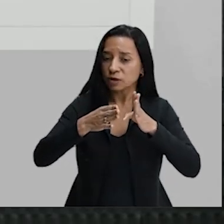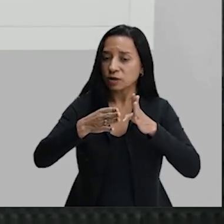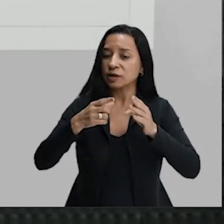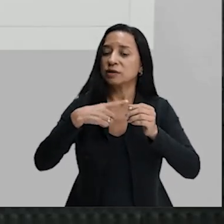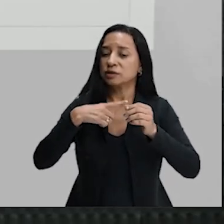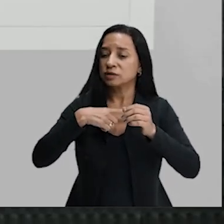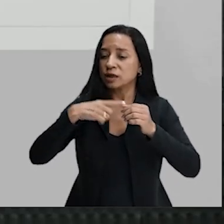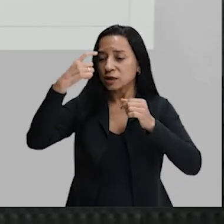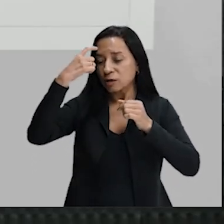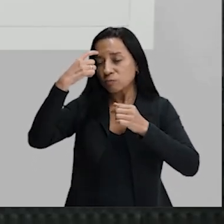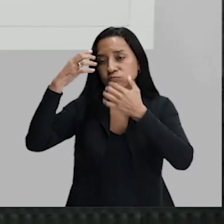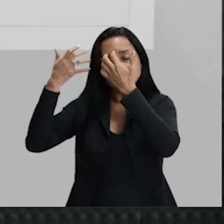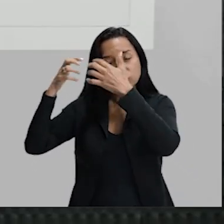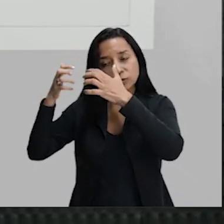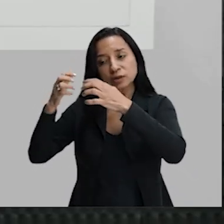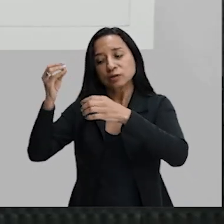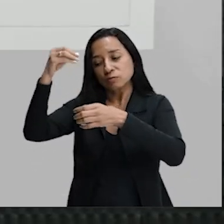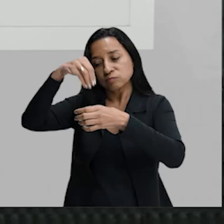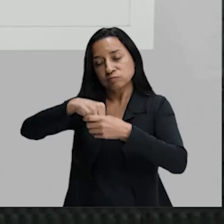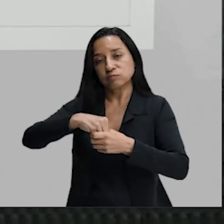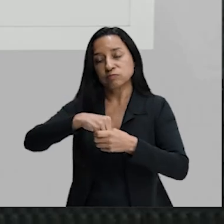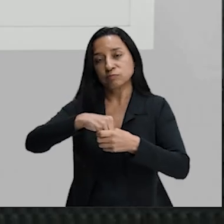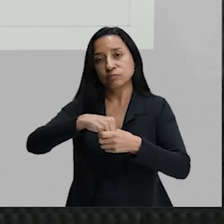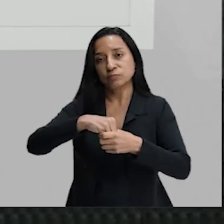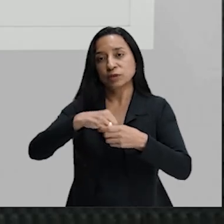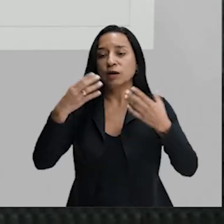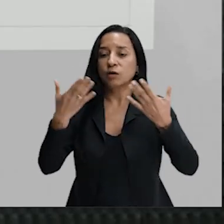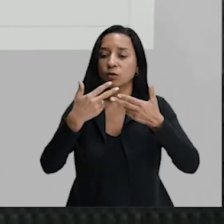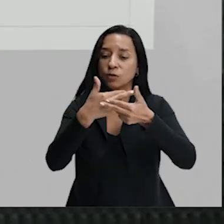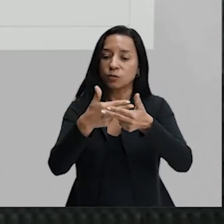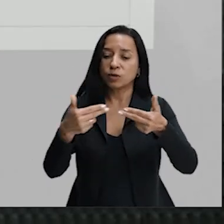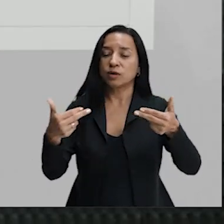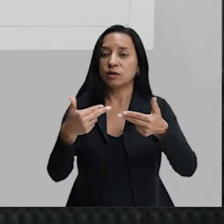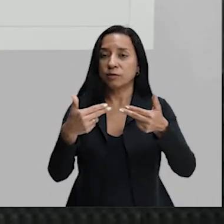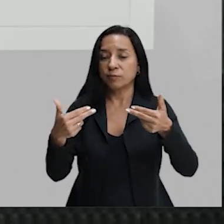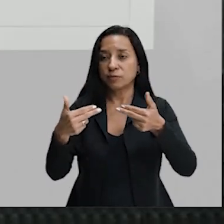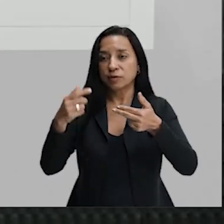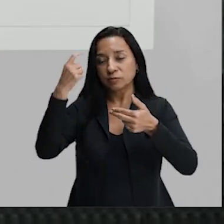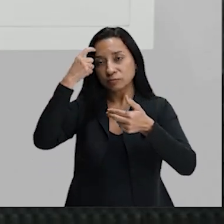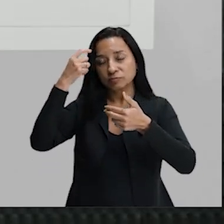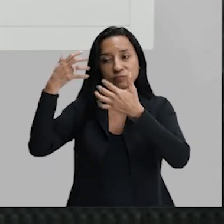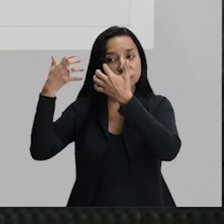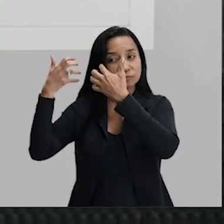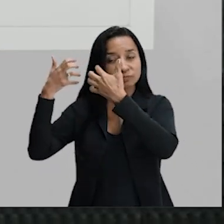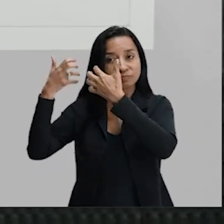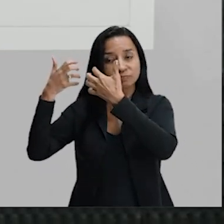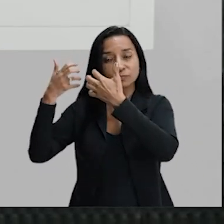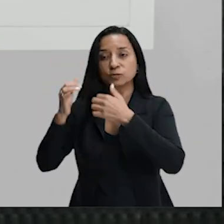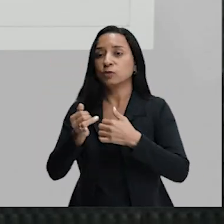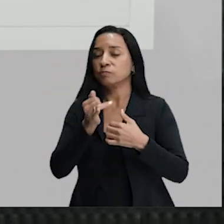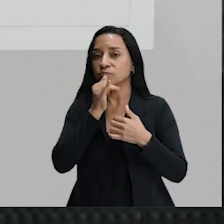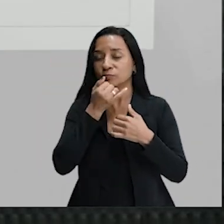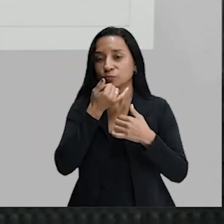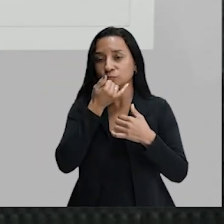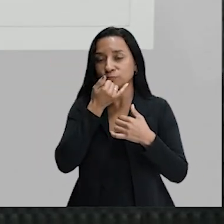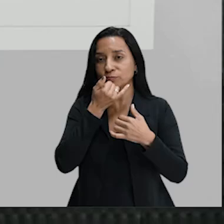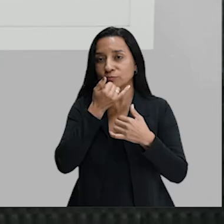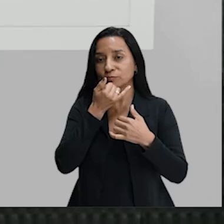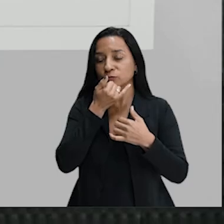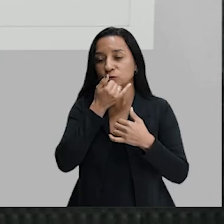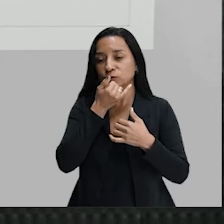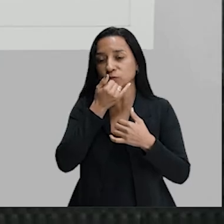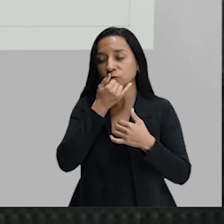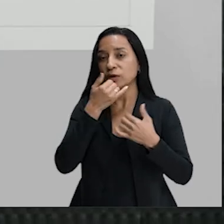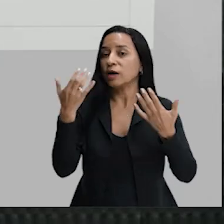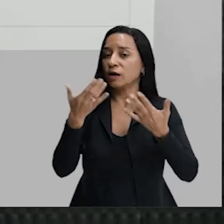Bom, vamos pegar o elemento da crítica, que o elemento da crítica é o mais delicado à primeira instância. Então vamos